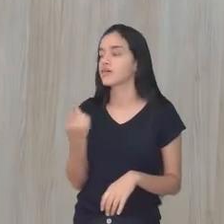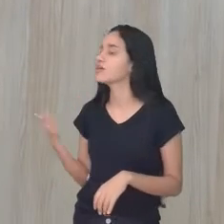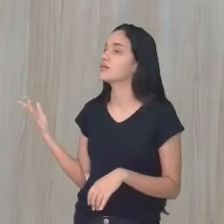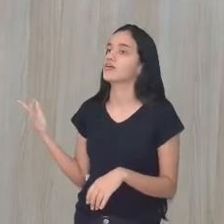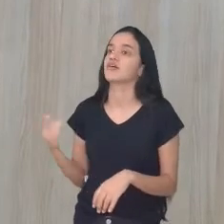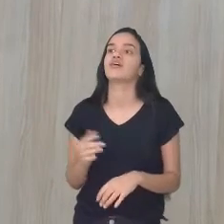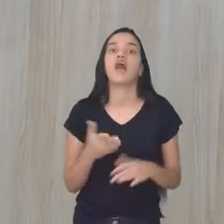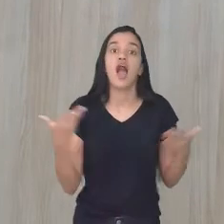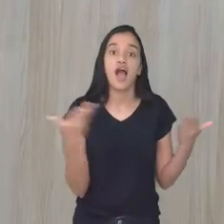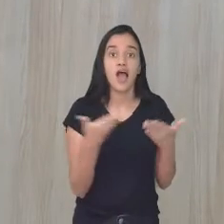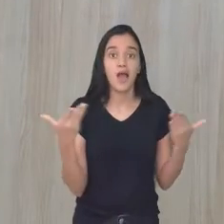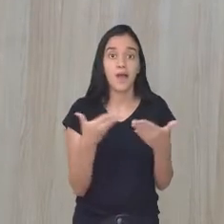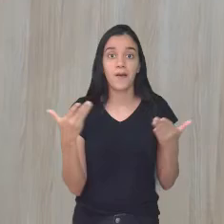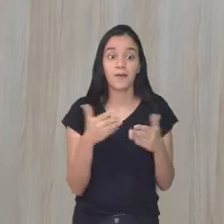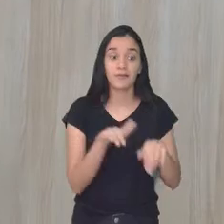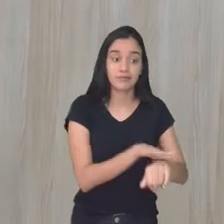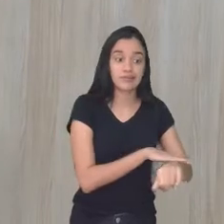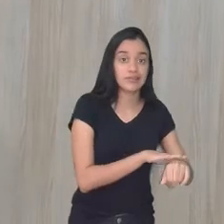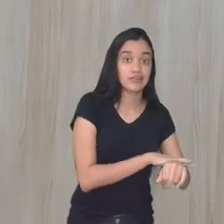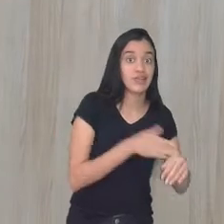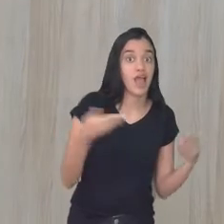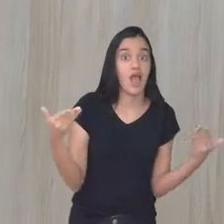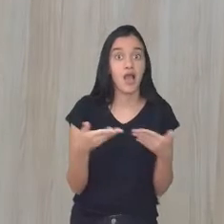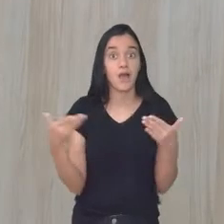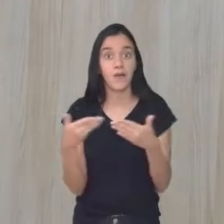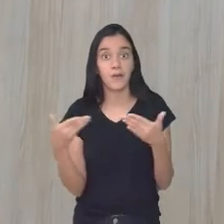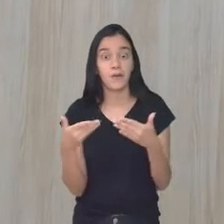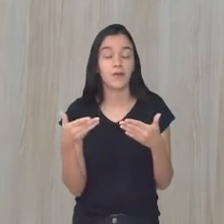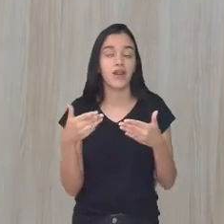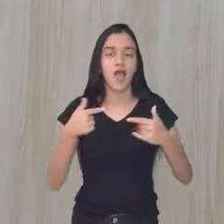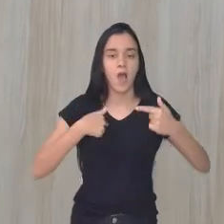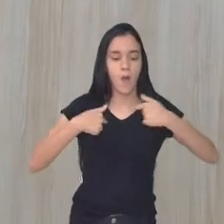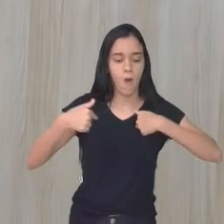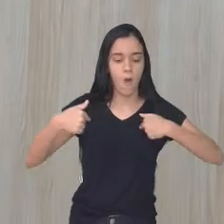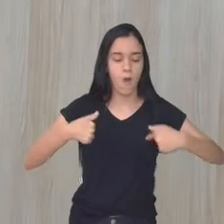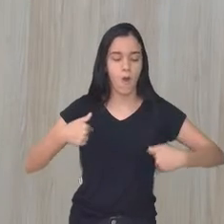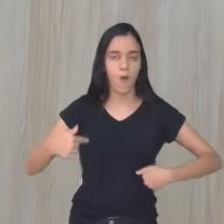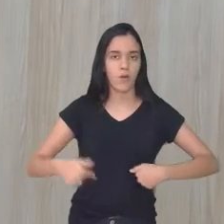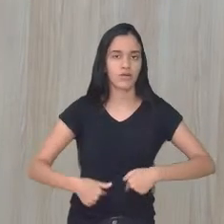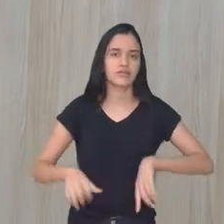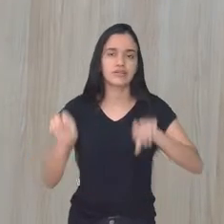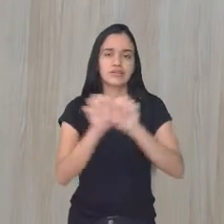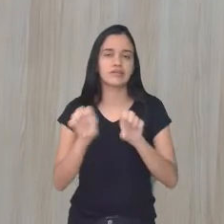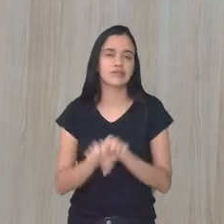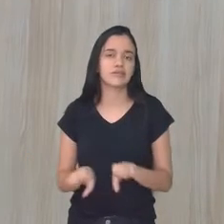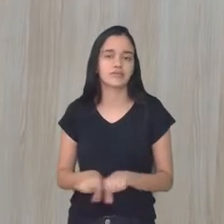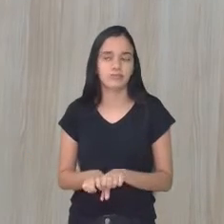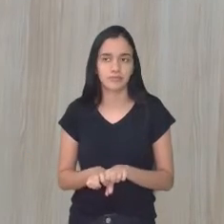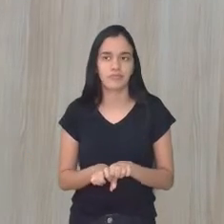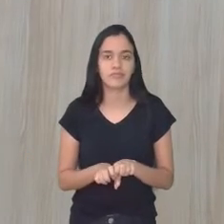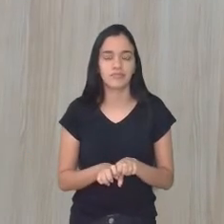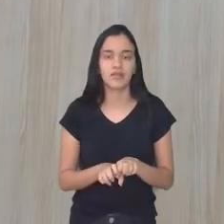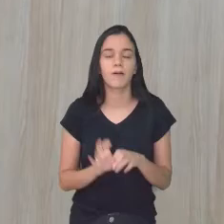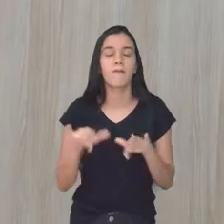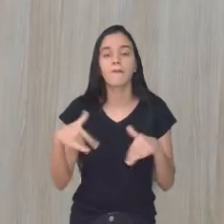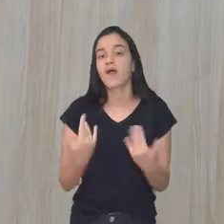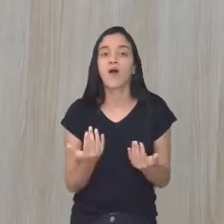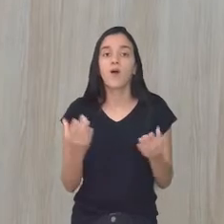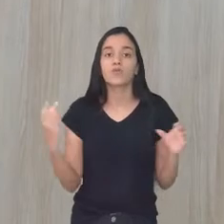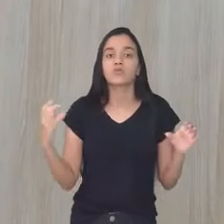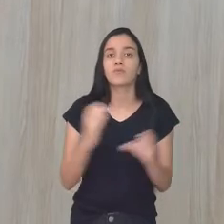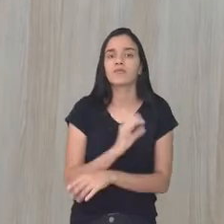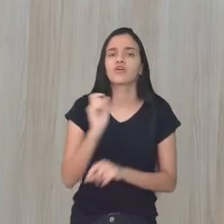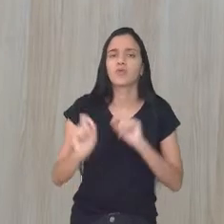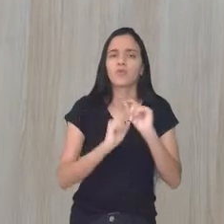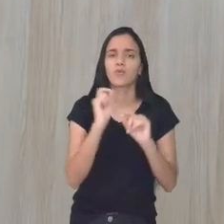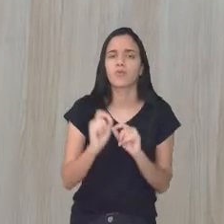Nós temos agora, saímos de tecido e vamos para órgãos. E são estruturas especializadas, formadas a partir